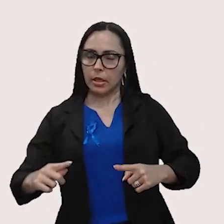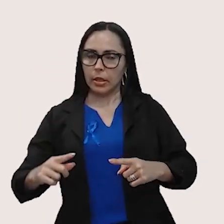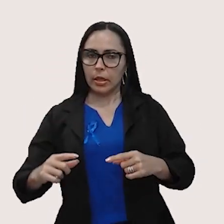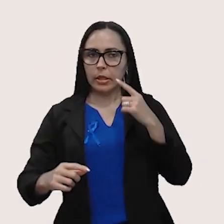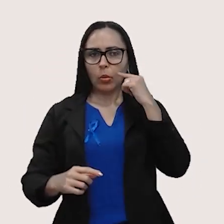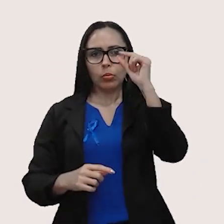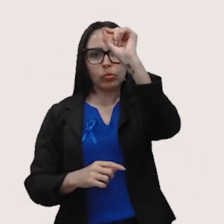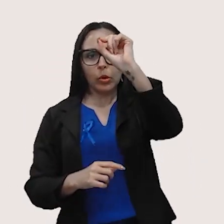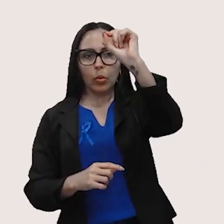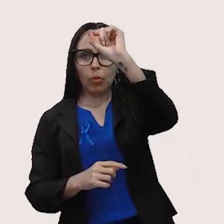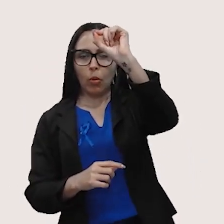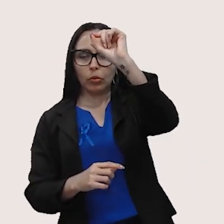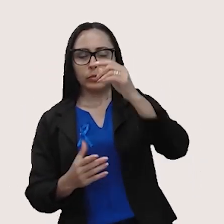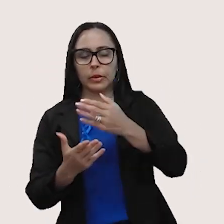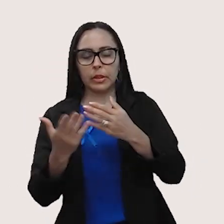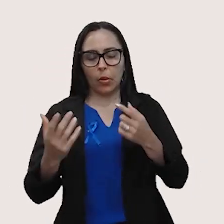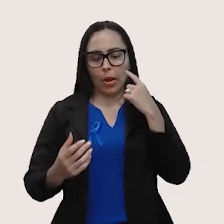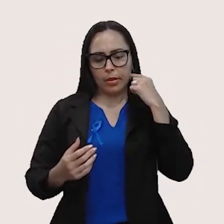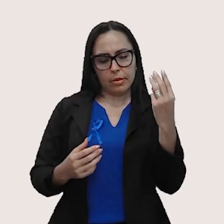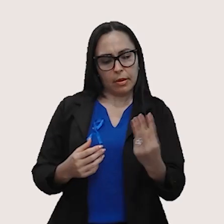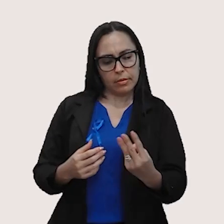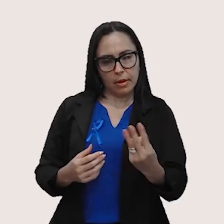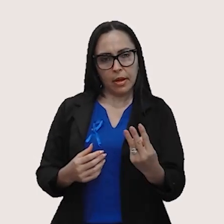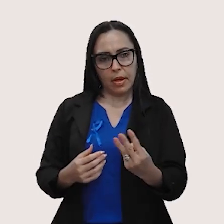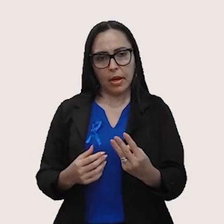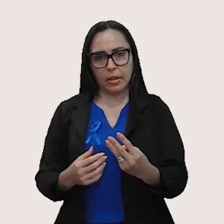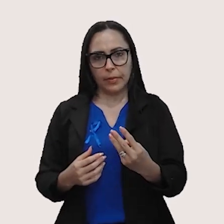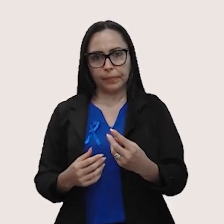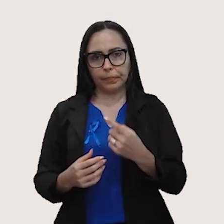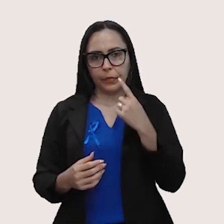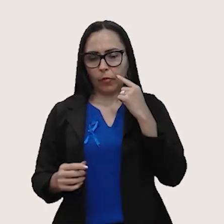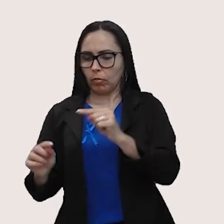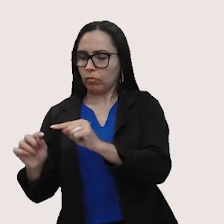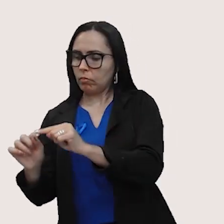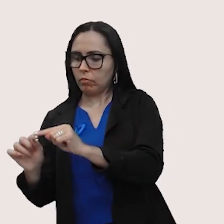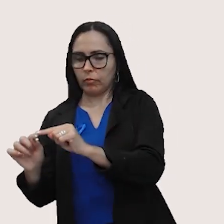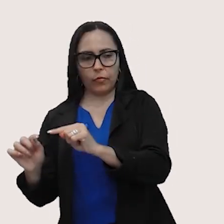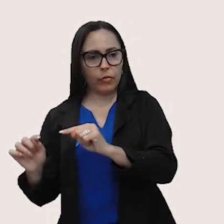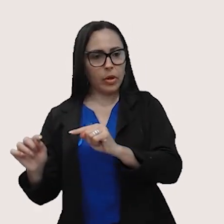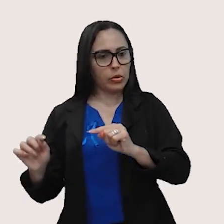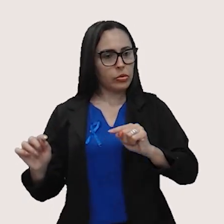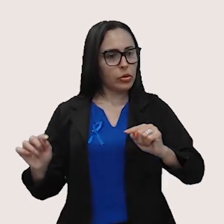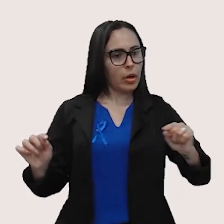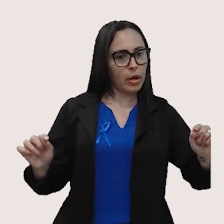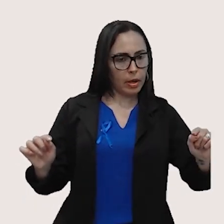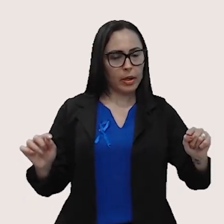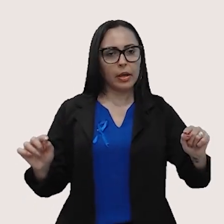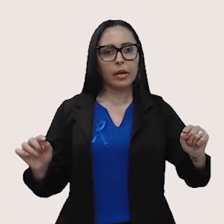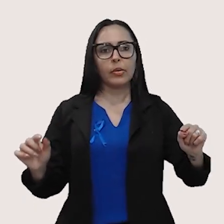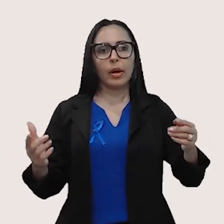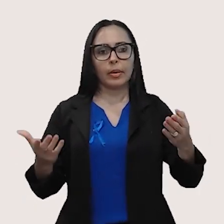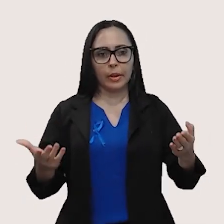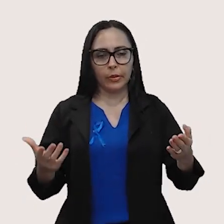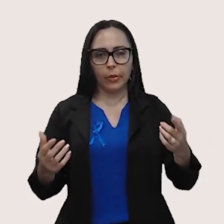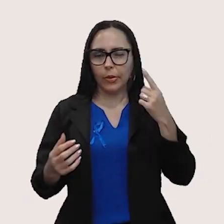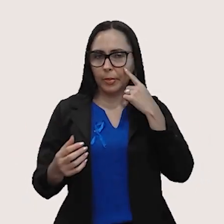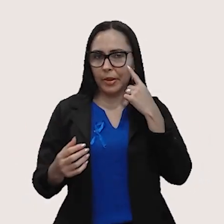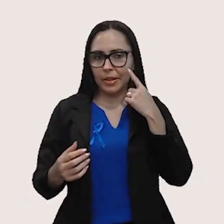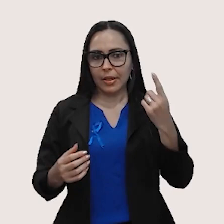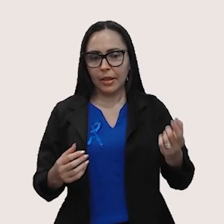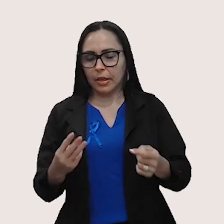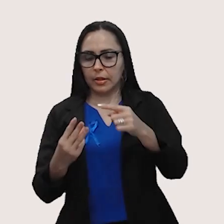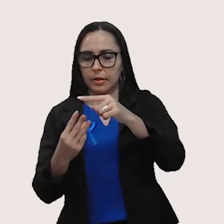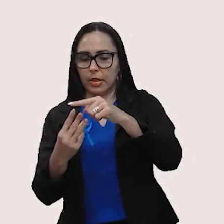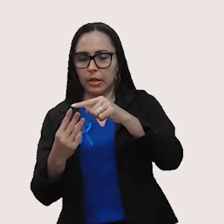traçar uma terceira reta fechando essa região angular maior aí. Olha que legal. 3 retas que